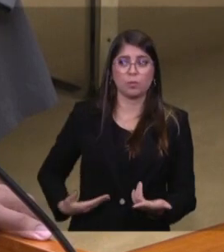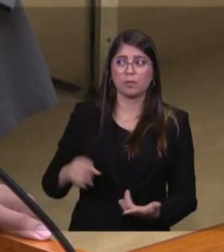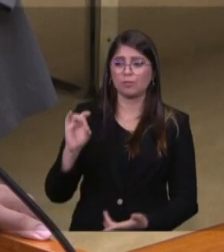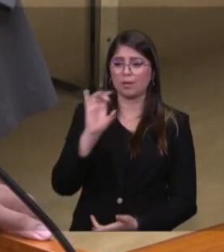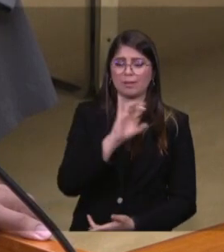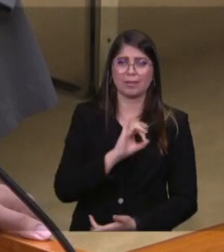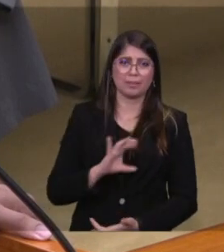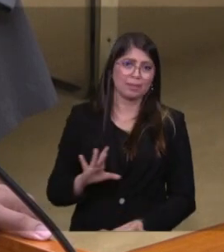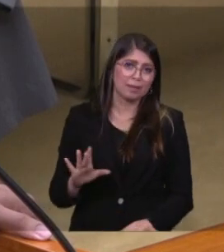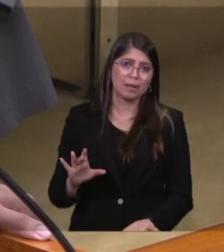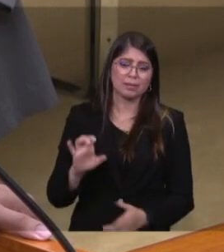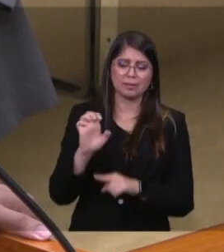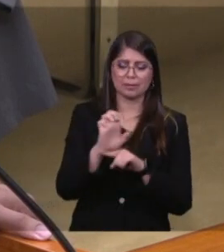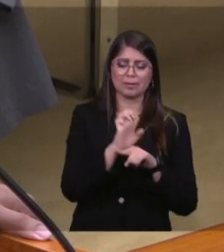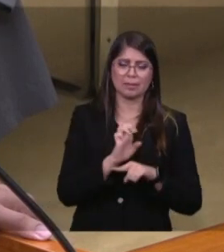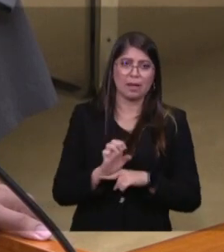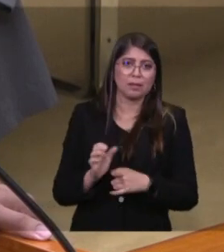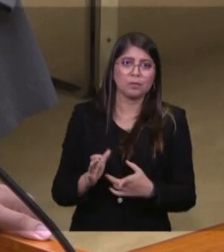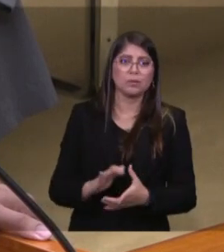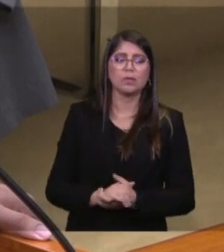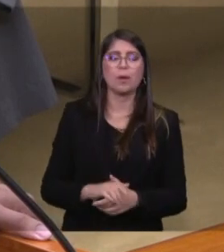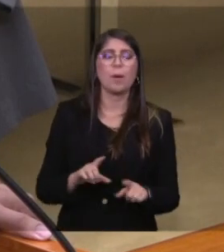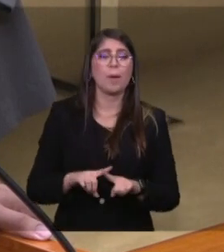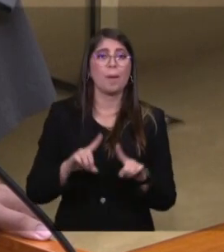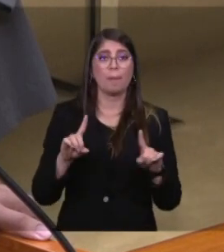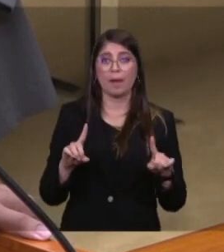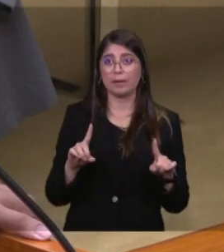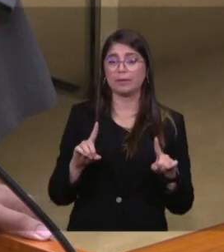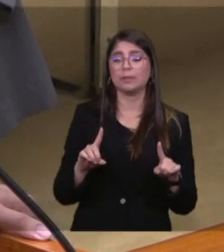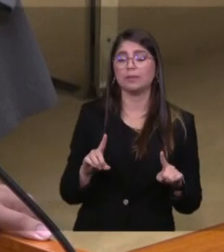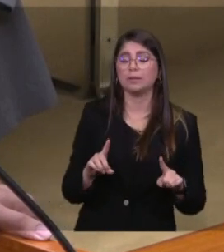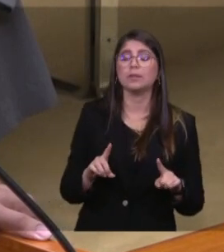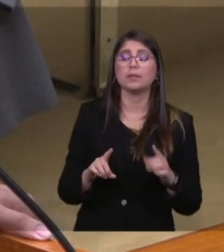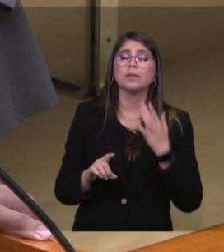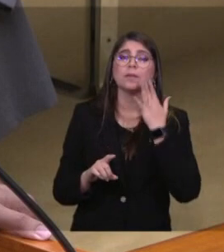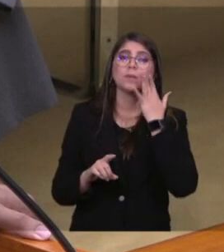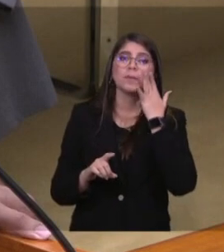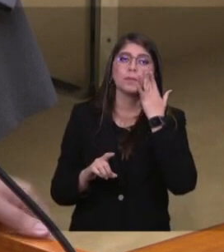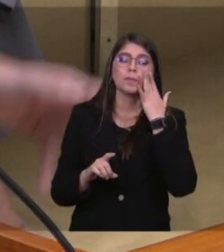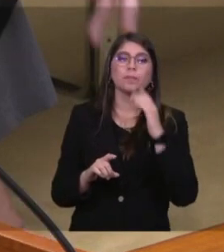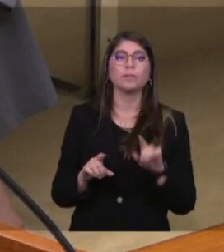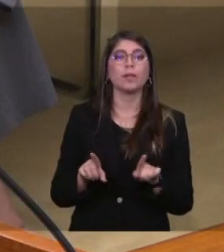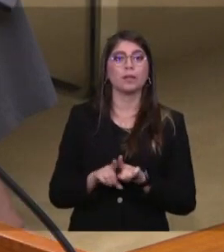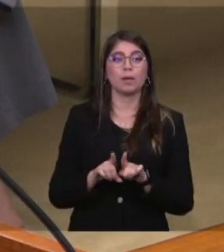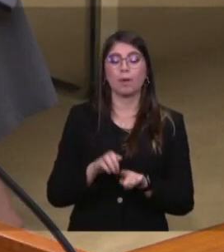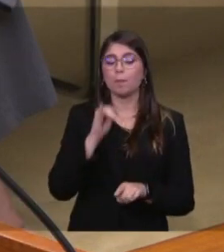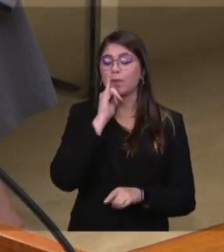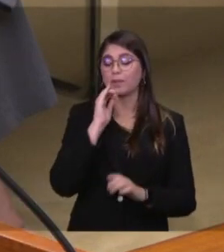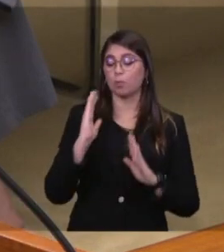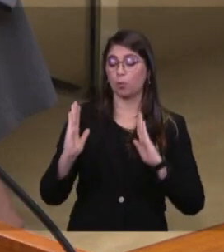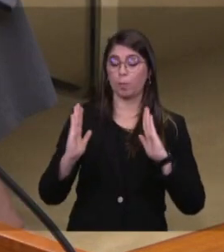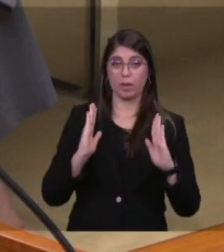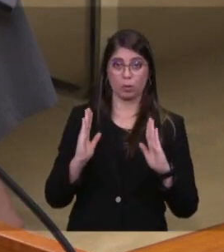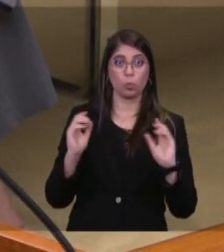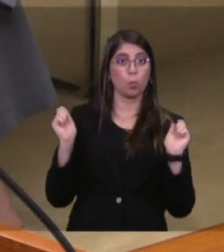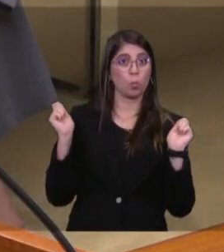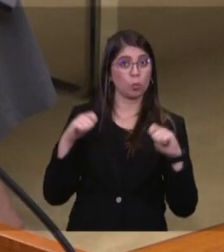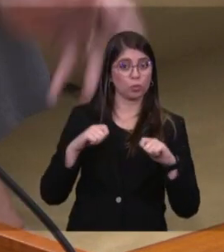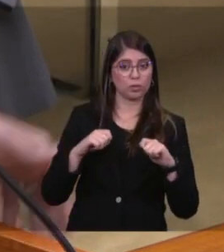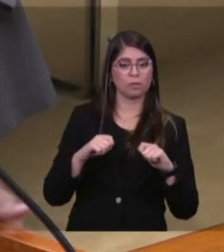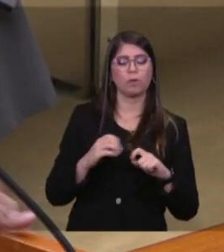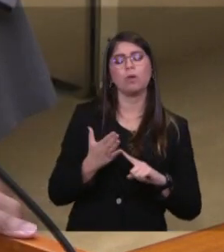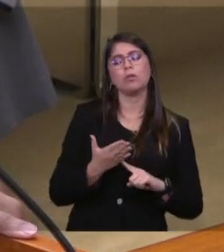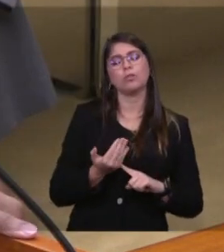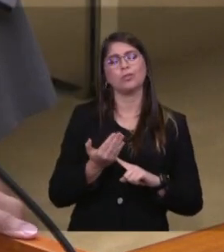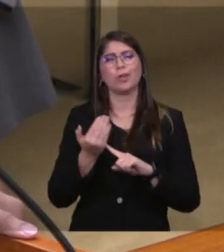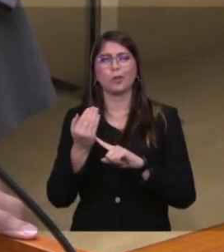caso dos Estados-membros. A previsão, mesmo a previsão, de que haverá um período para transição